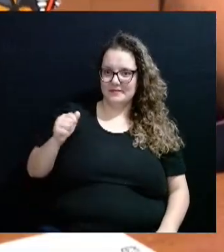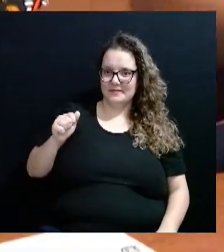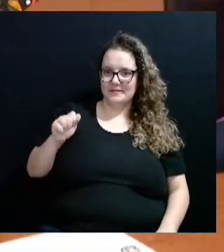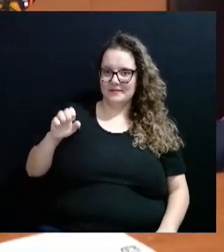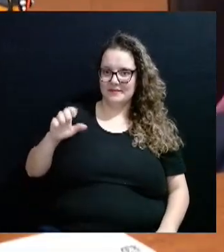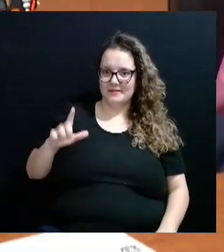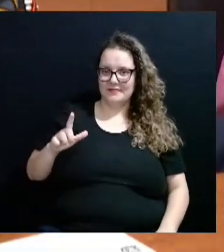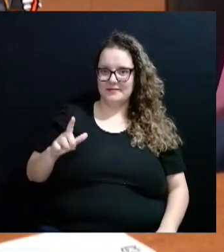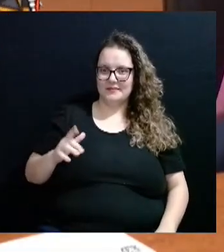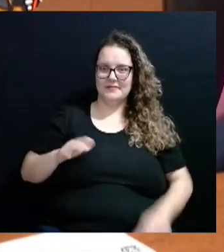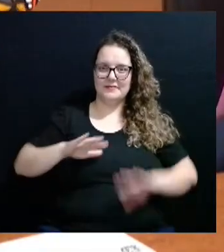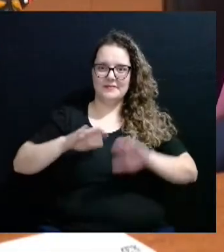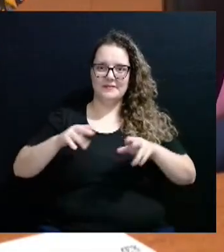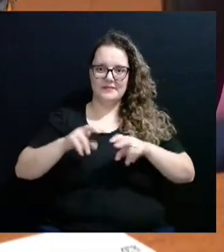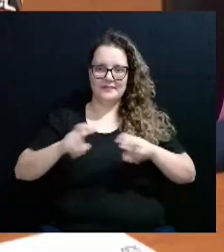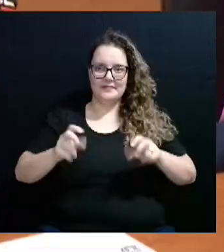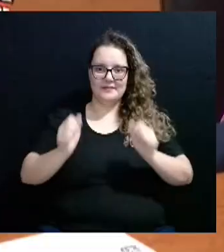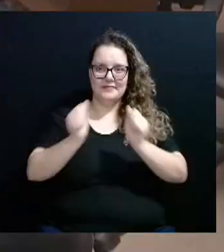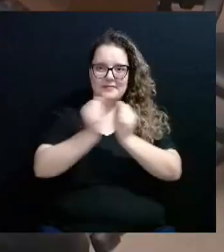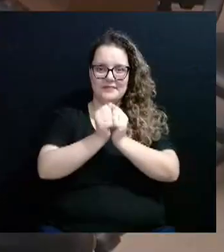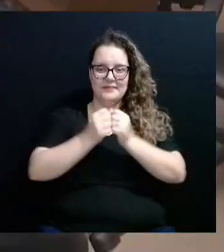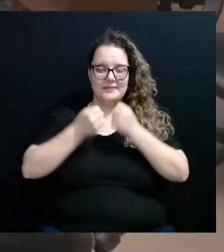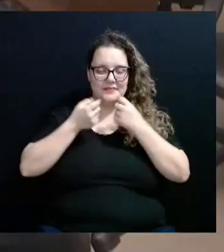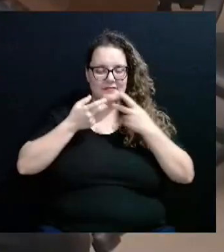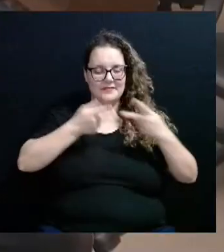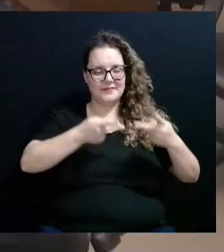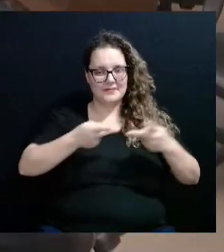aqui conosco. Seja bem-vinda.